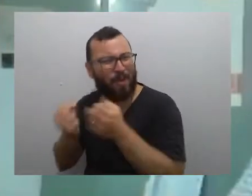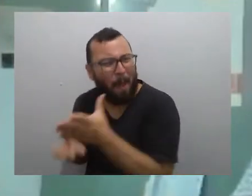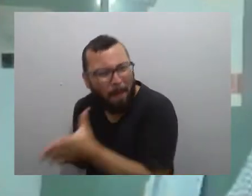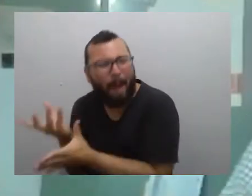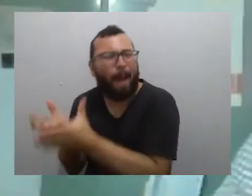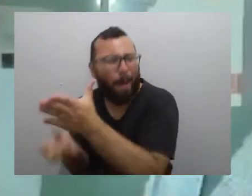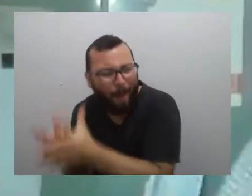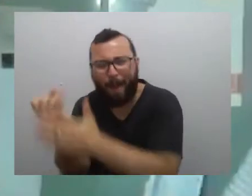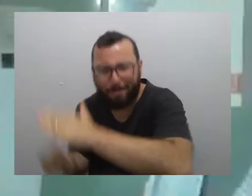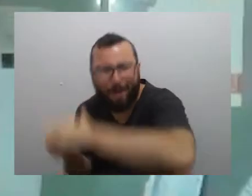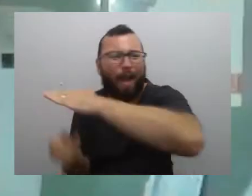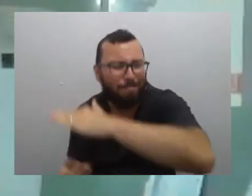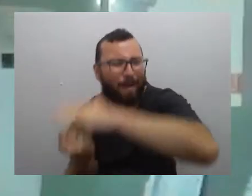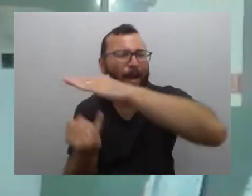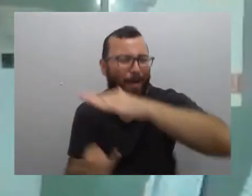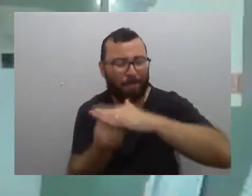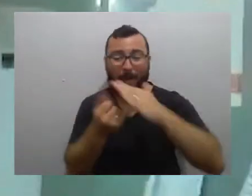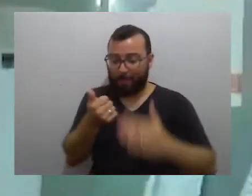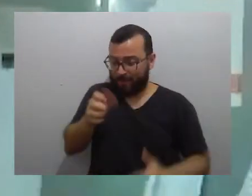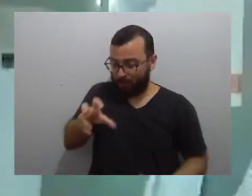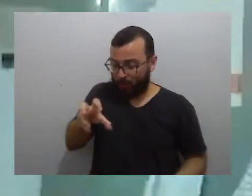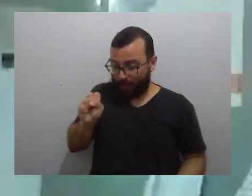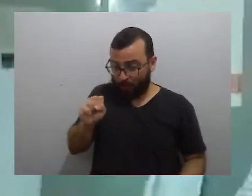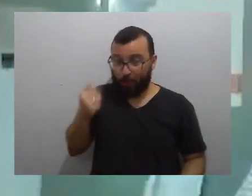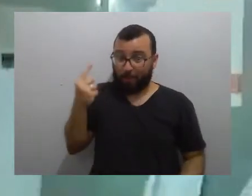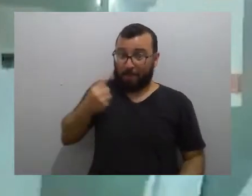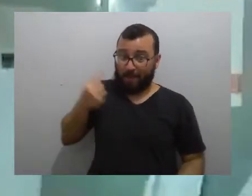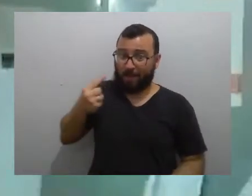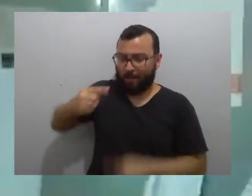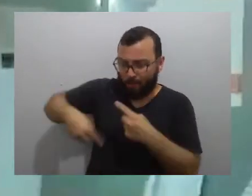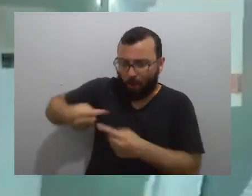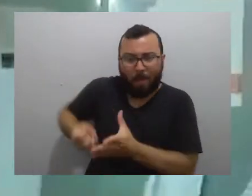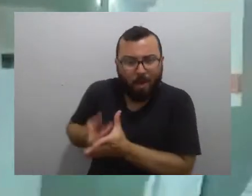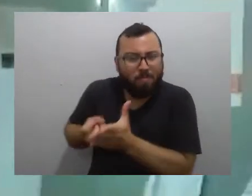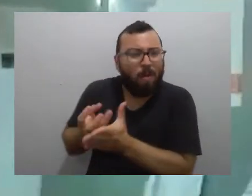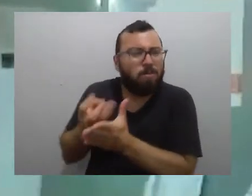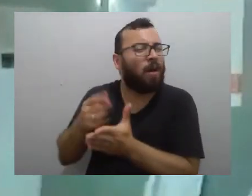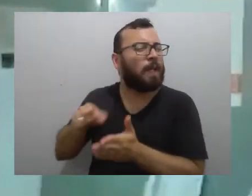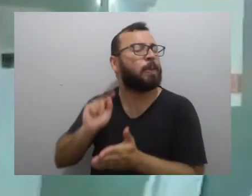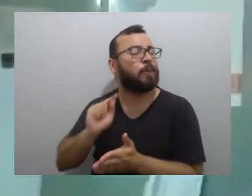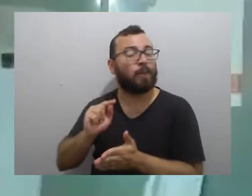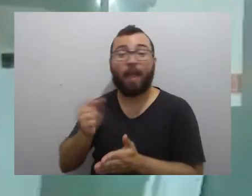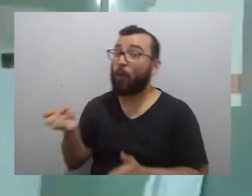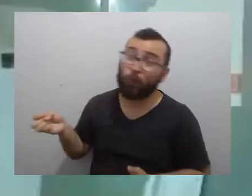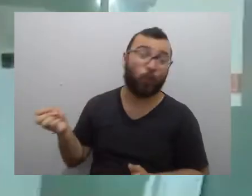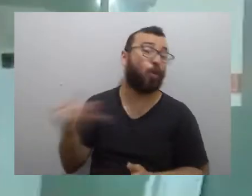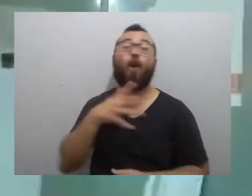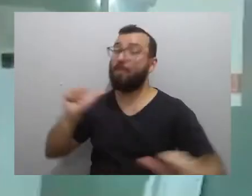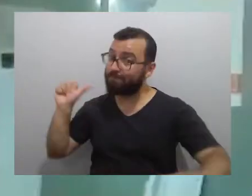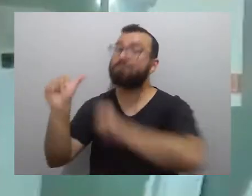não cabia dentro da estrutura daquele Estatuto das Universidades baixado em